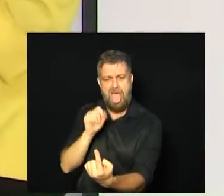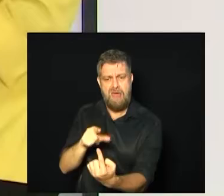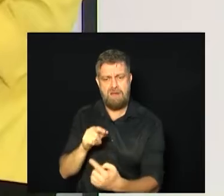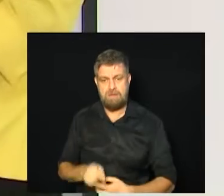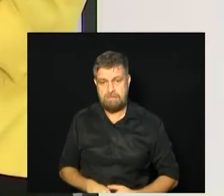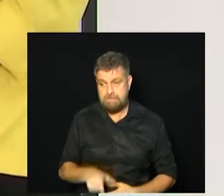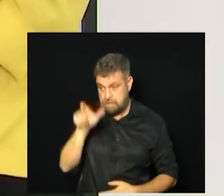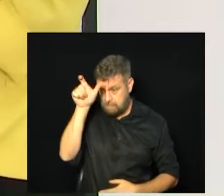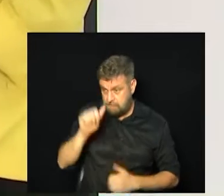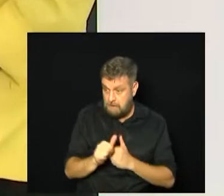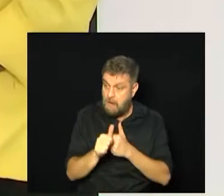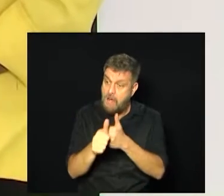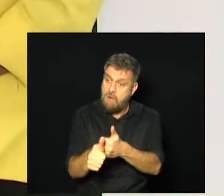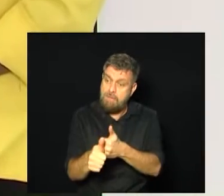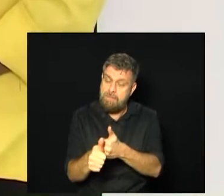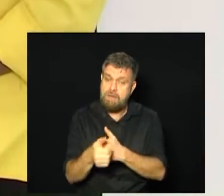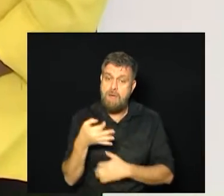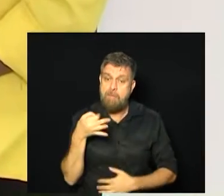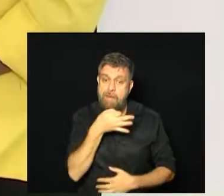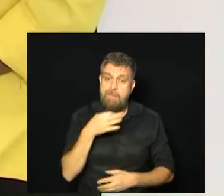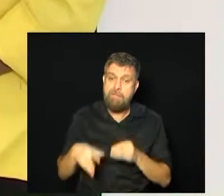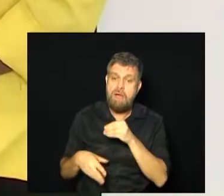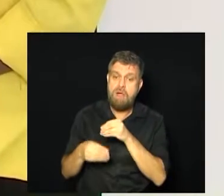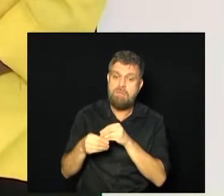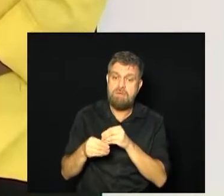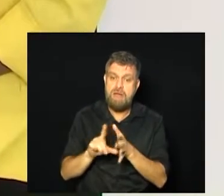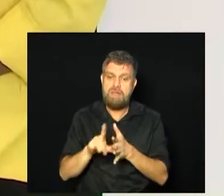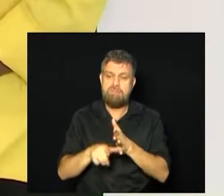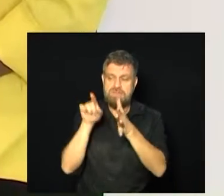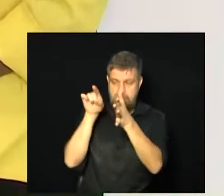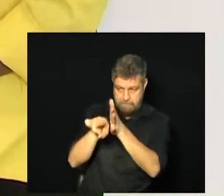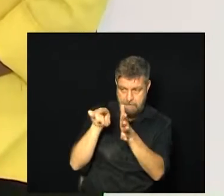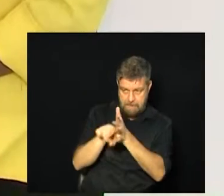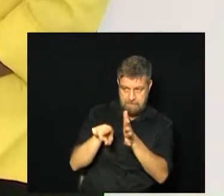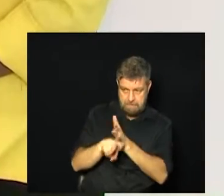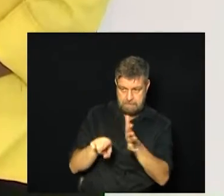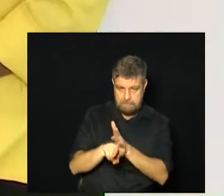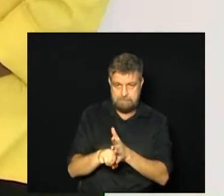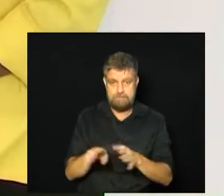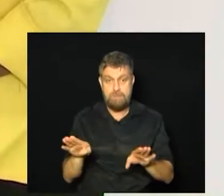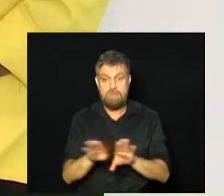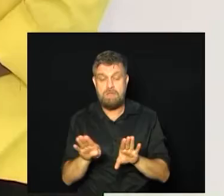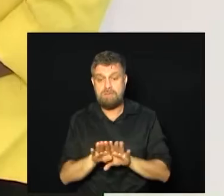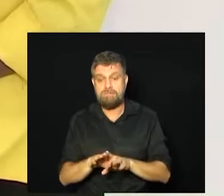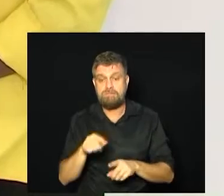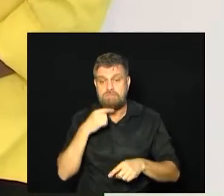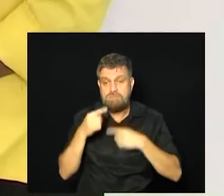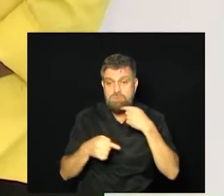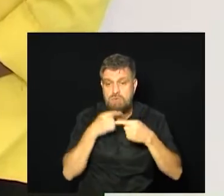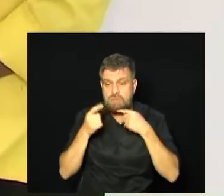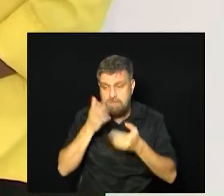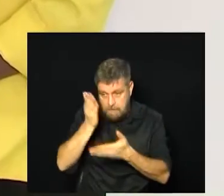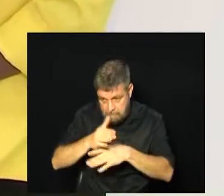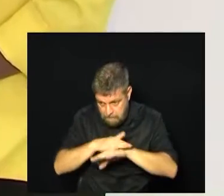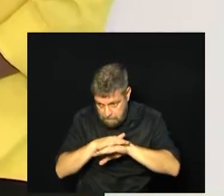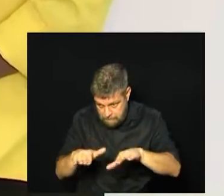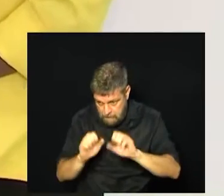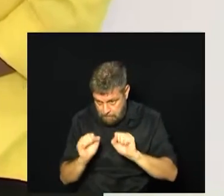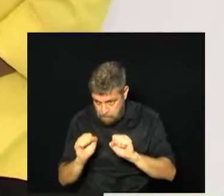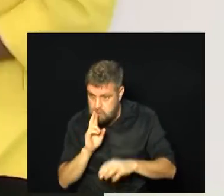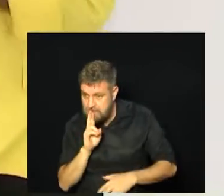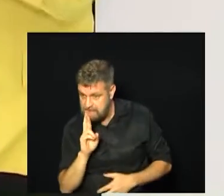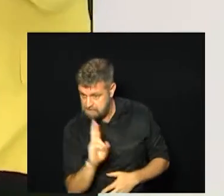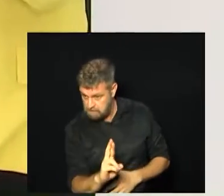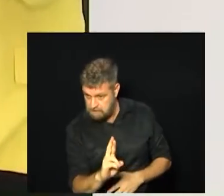o caso, o que a senhora tem a dizer a respeito? Depois vou te fazer algumas perguntas para, inclusive, tirar dúvidas do pessoal que está em